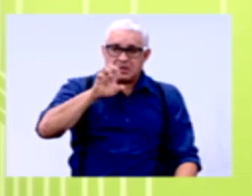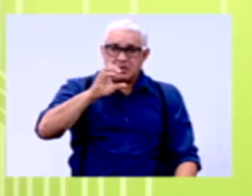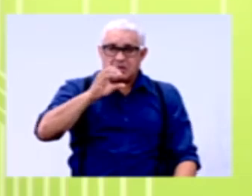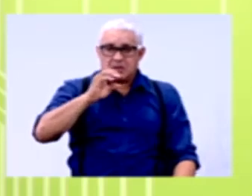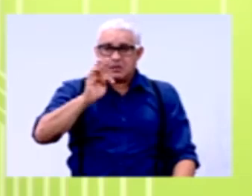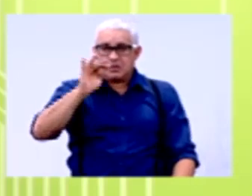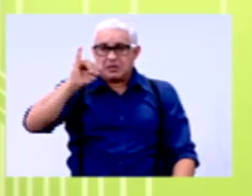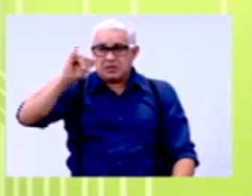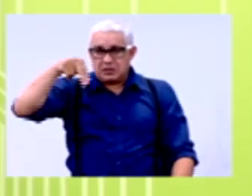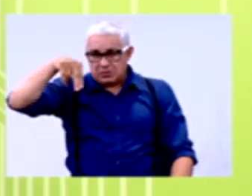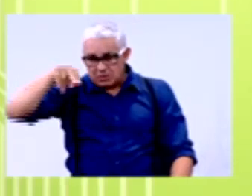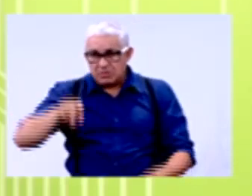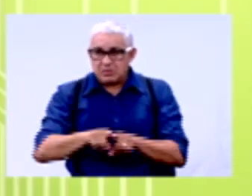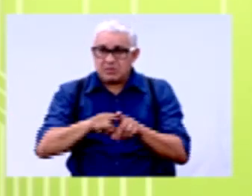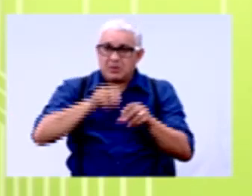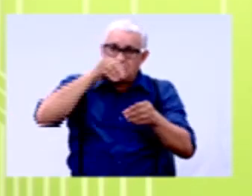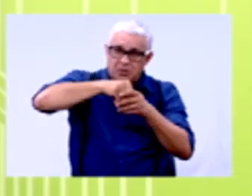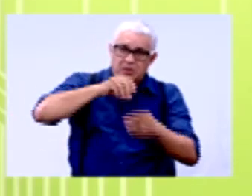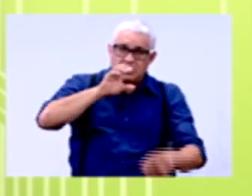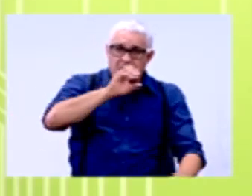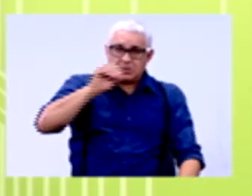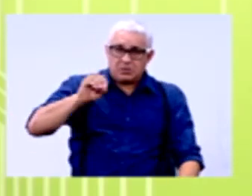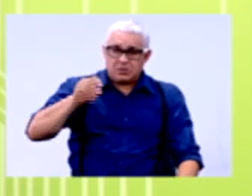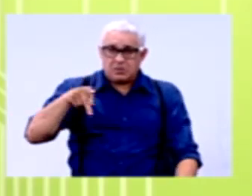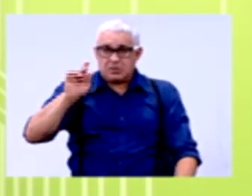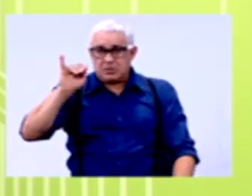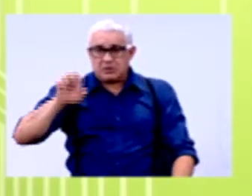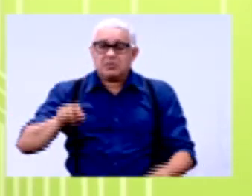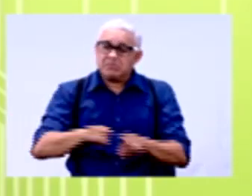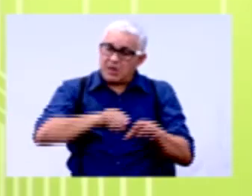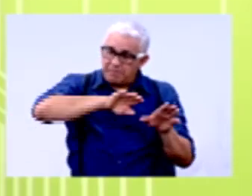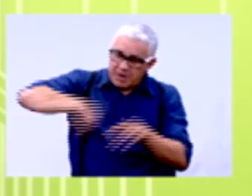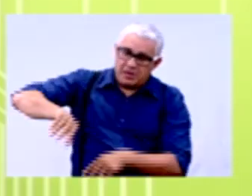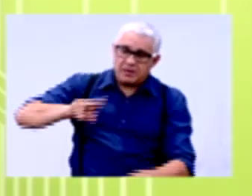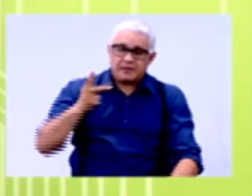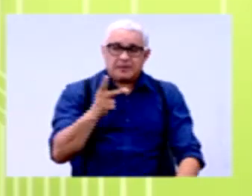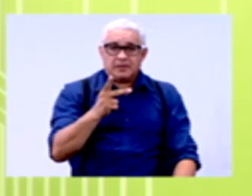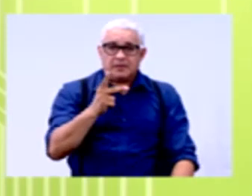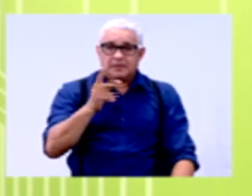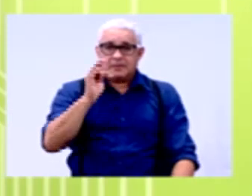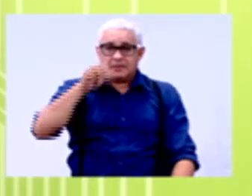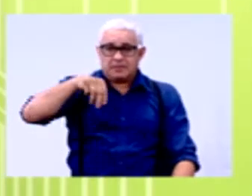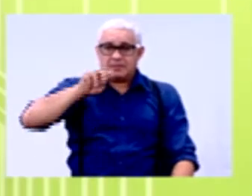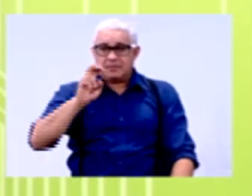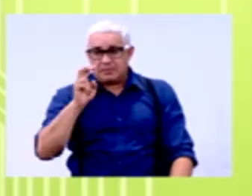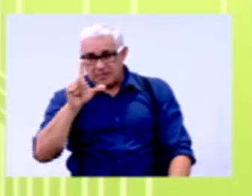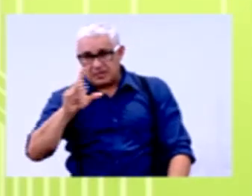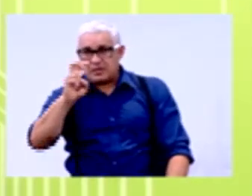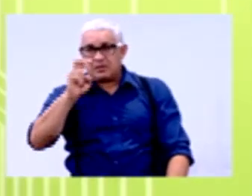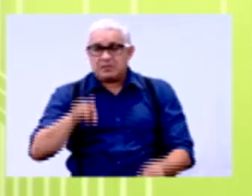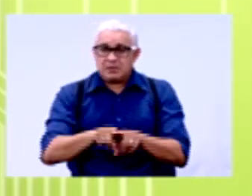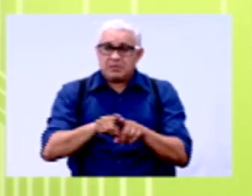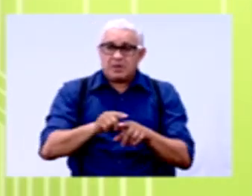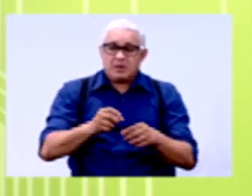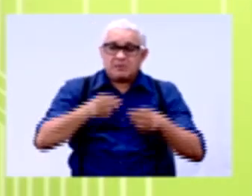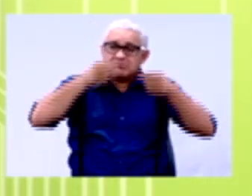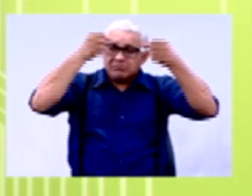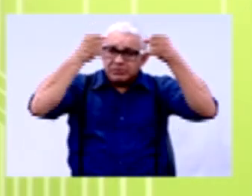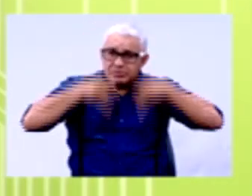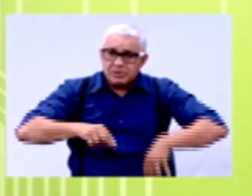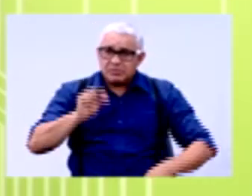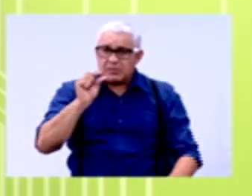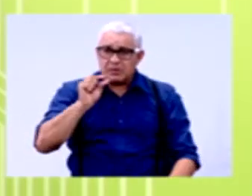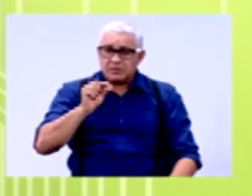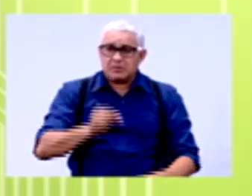que funciona por meio do HTML5, né? O HTML5, antes de passar sobre essas funções, falar um pouquinho do HTML5,